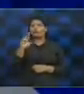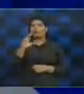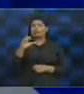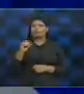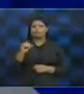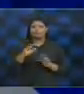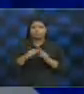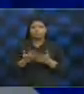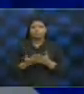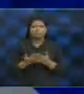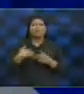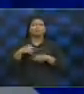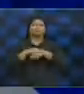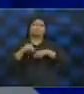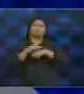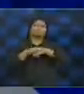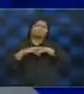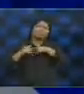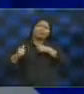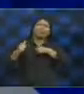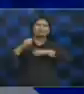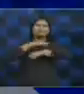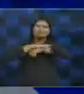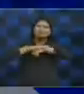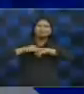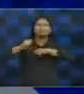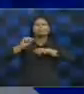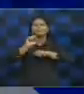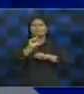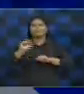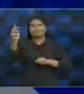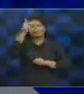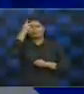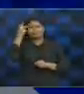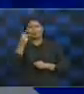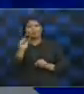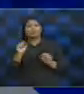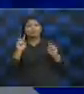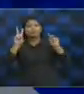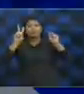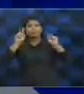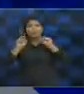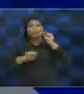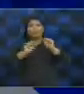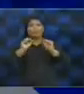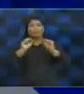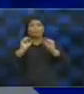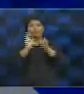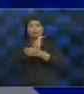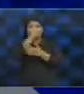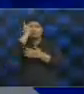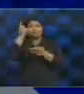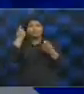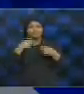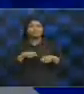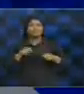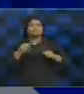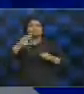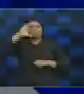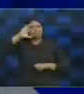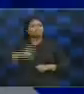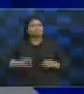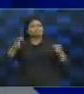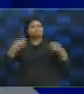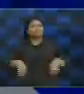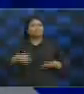não pensando na população eleitoral que está ali, e sim pensando nas pessoas que, sem dúvida alguma, merecem a cidadania.